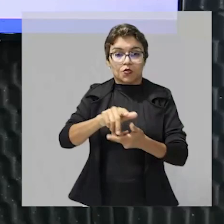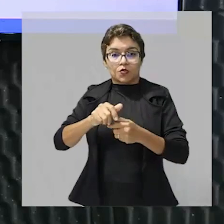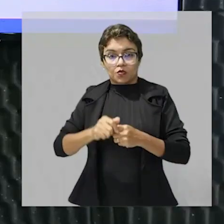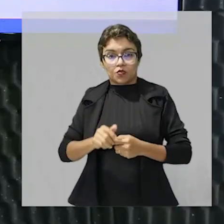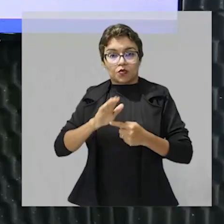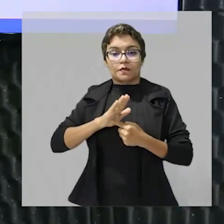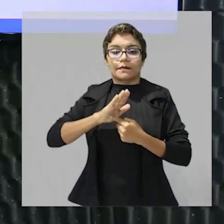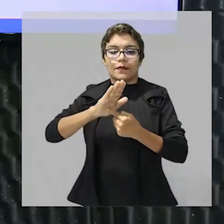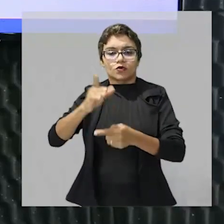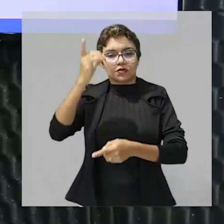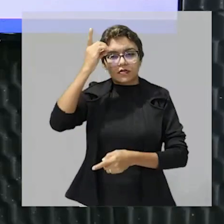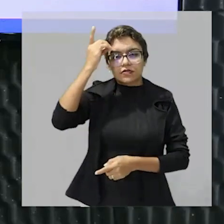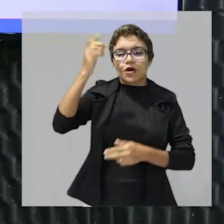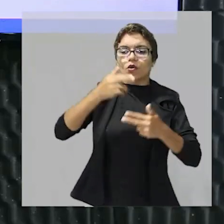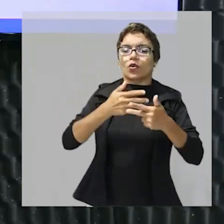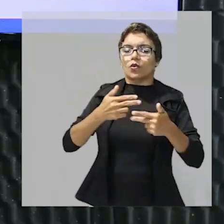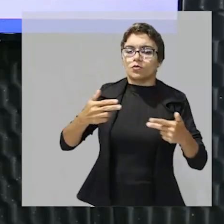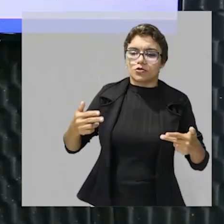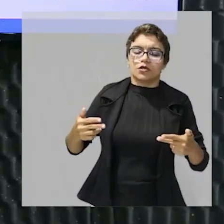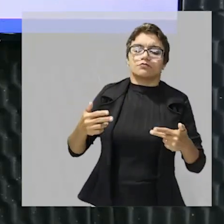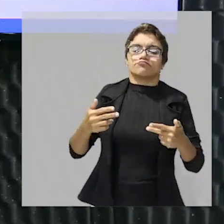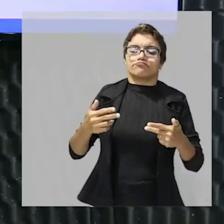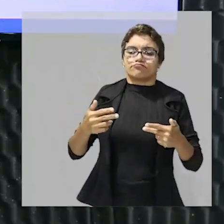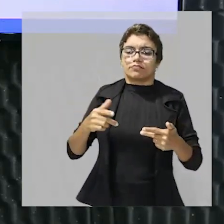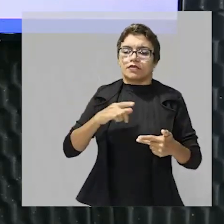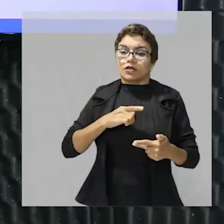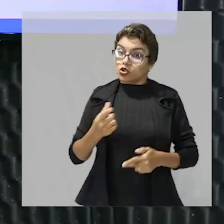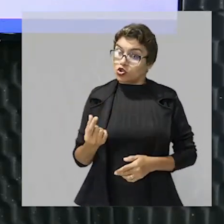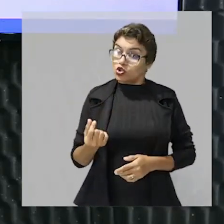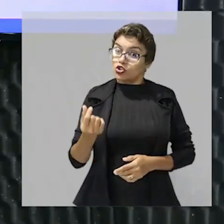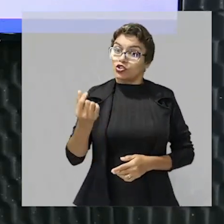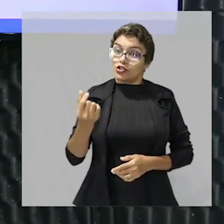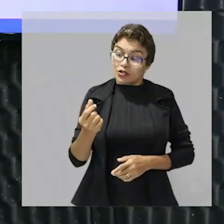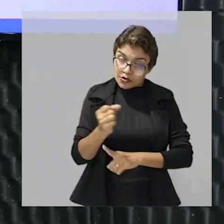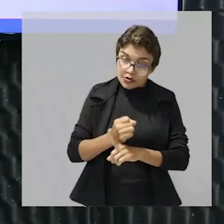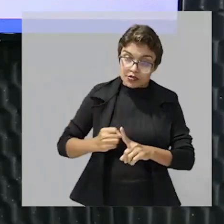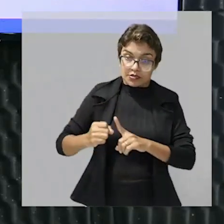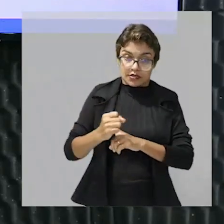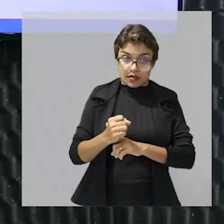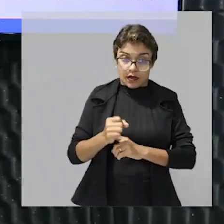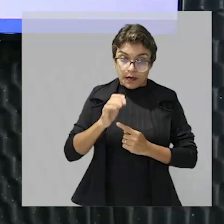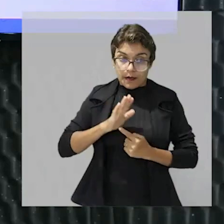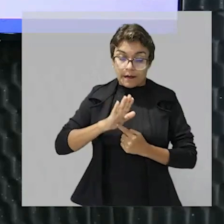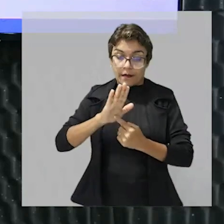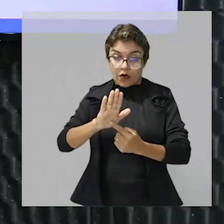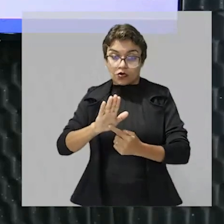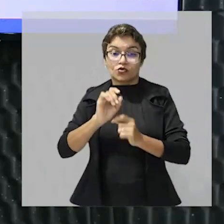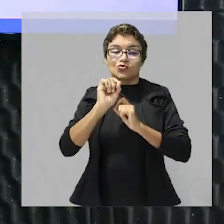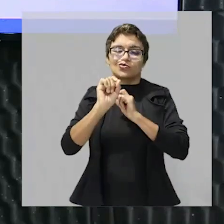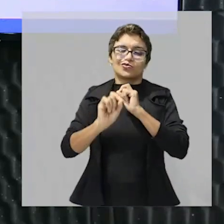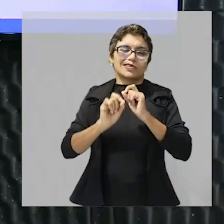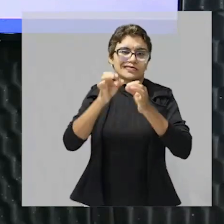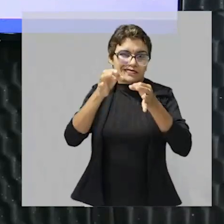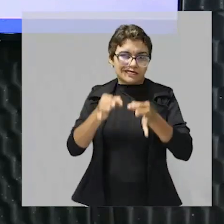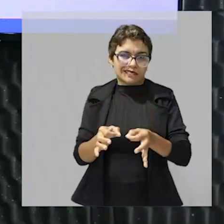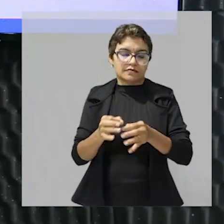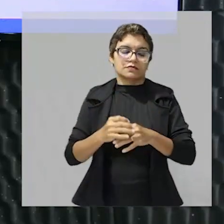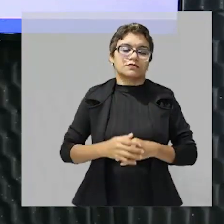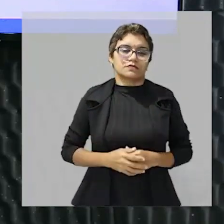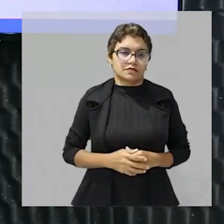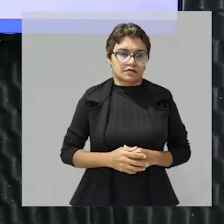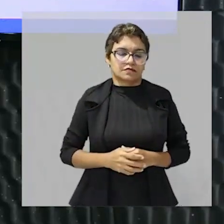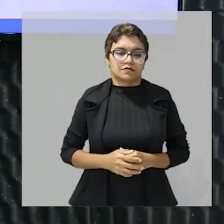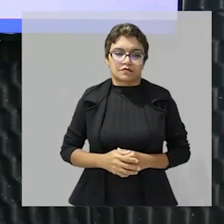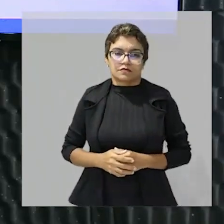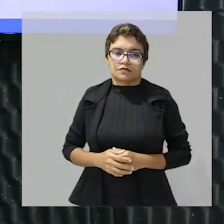de ideias e objetos de alta circulação, dinheiro, na sociedade, julgue um item como considerado correto. Vamos